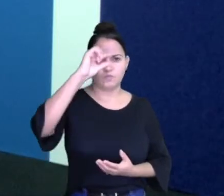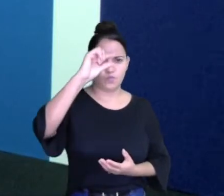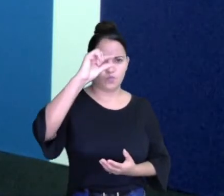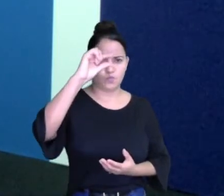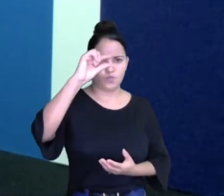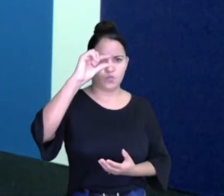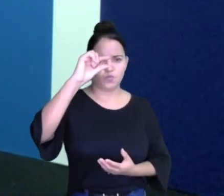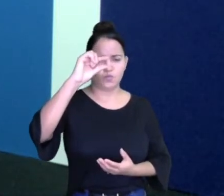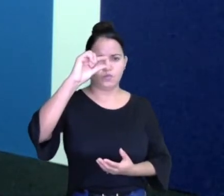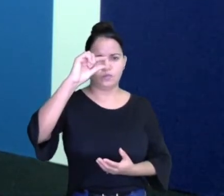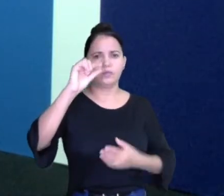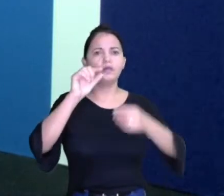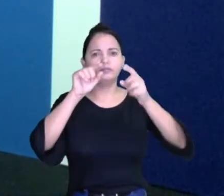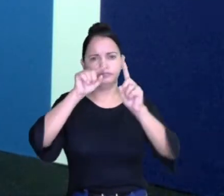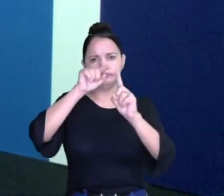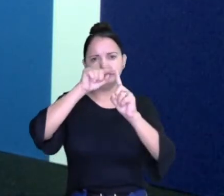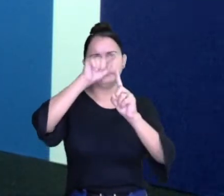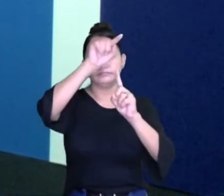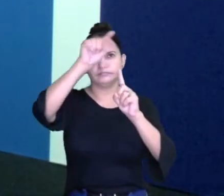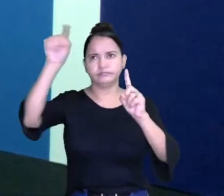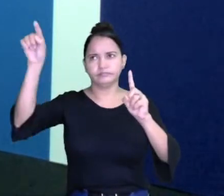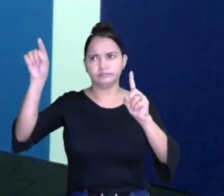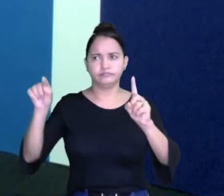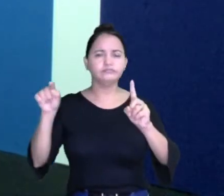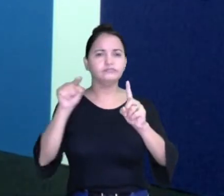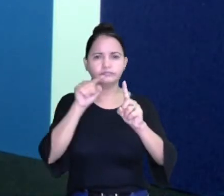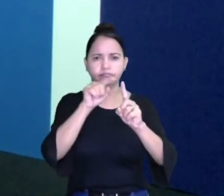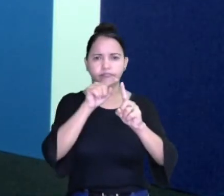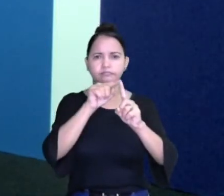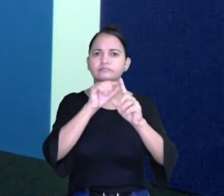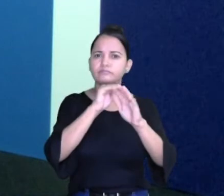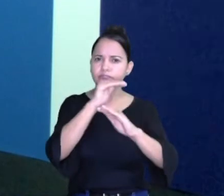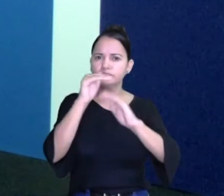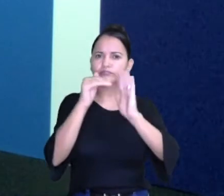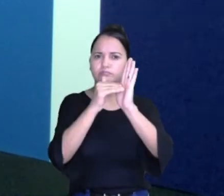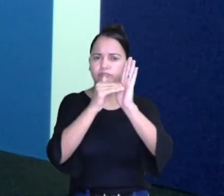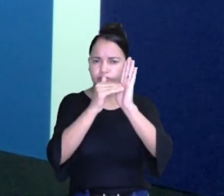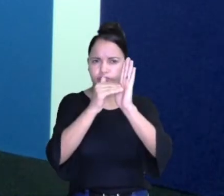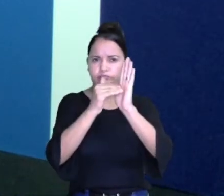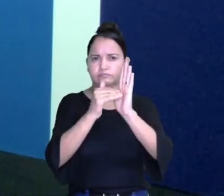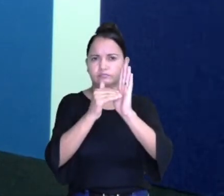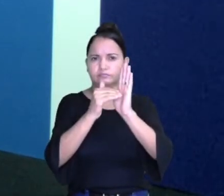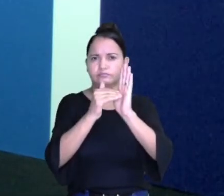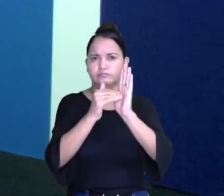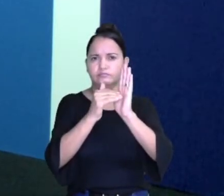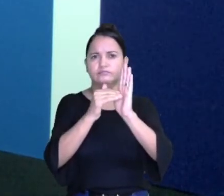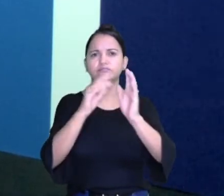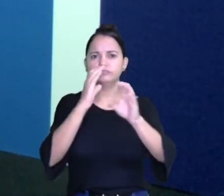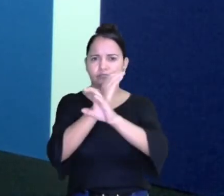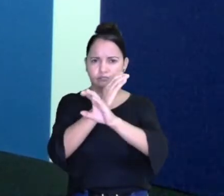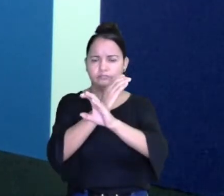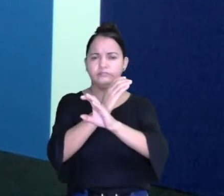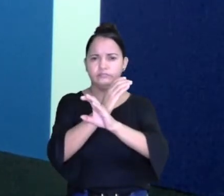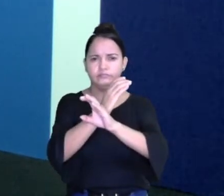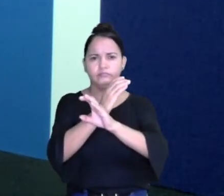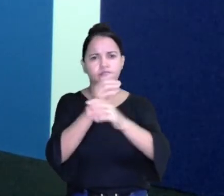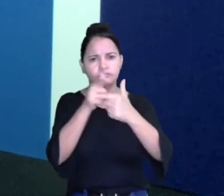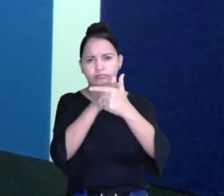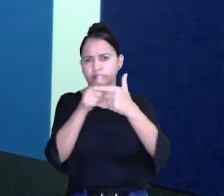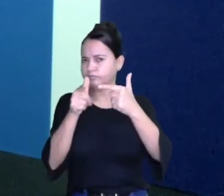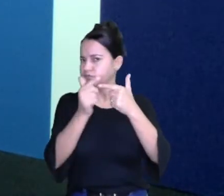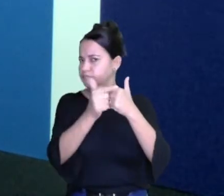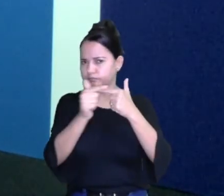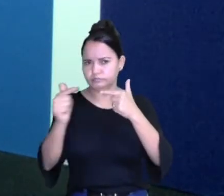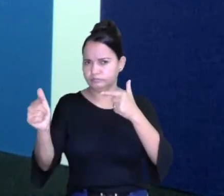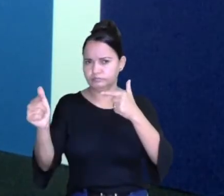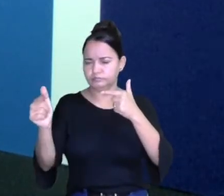inteiro, né? Isso aqui é um inteiro. Eu vou tratar isso aqui como um inteiro. Está completo. Ele não está aqui dividido, ele está